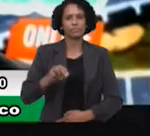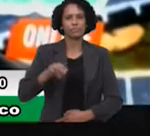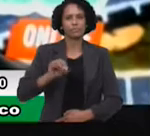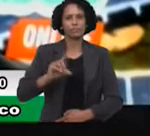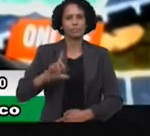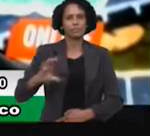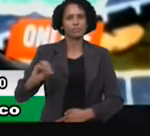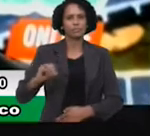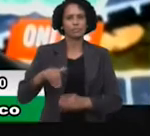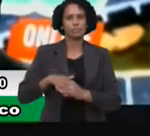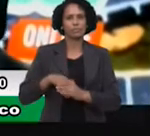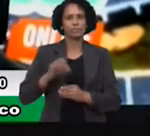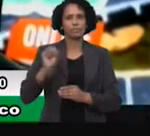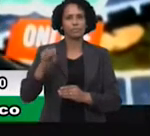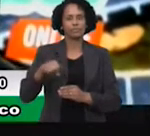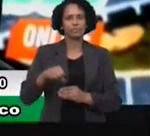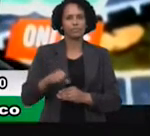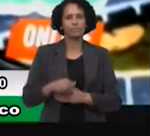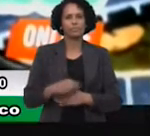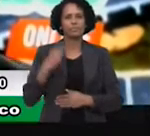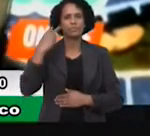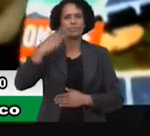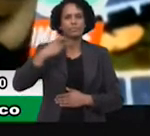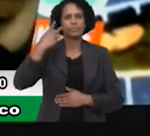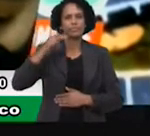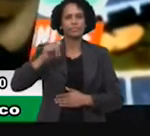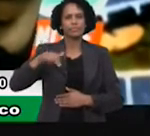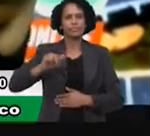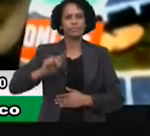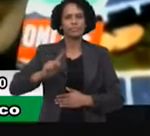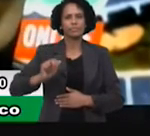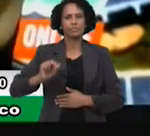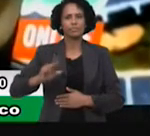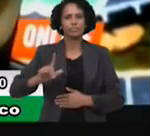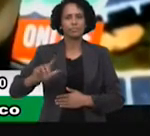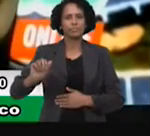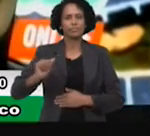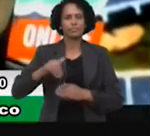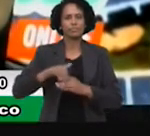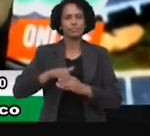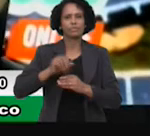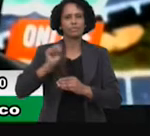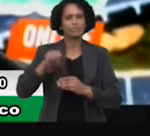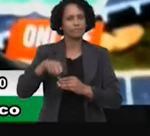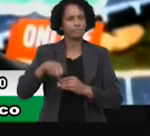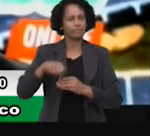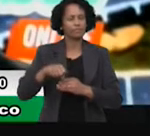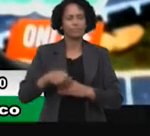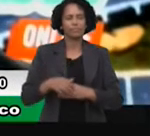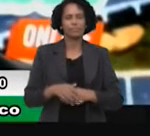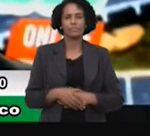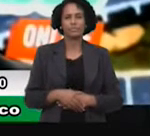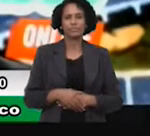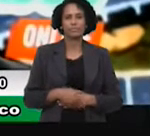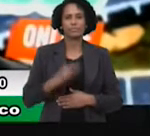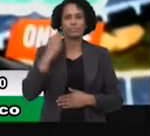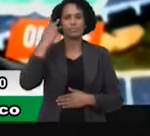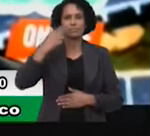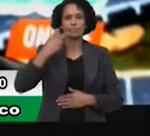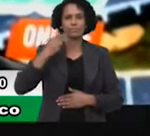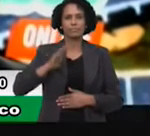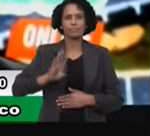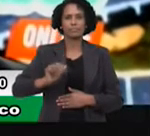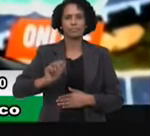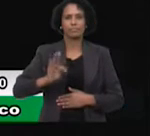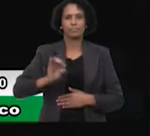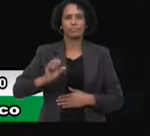Ana Paula, como vota, voto Vossa sim. Excelência? Registrado o voto sim do vereador Ana Paula. Vereador Batista, como vota, Vossa